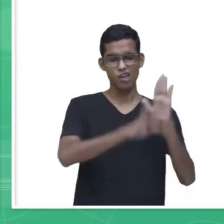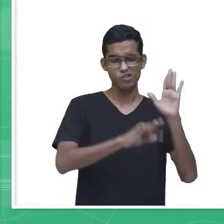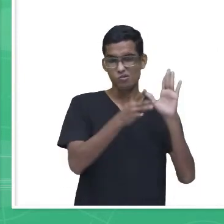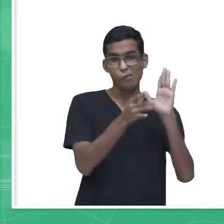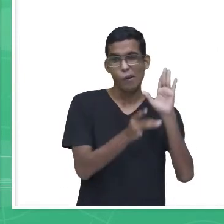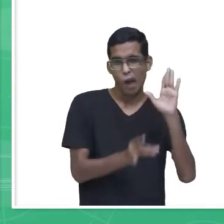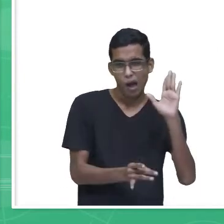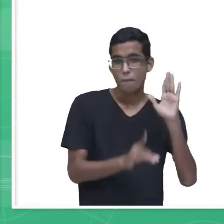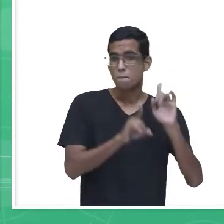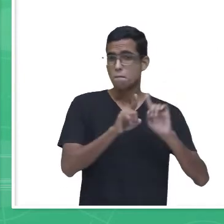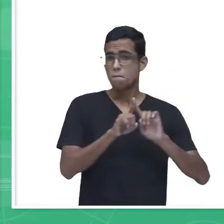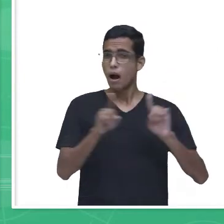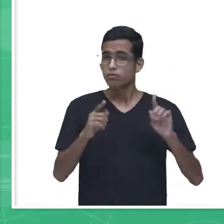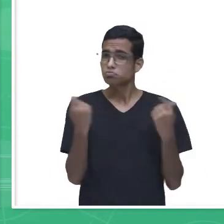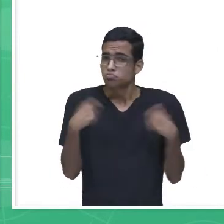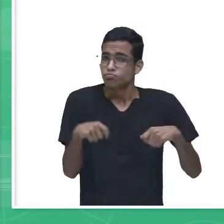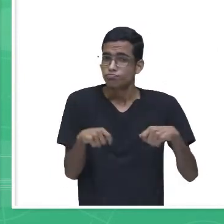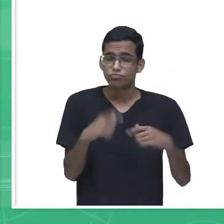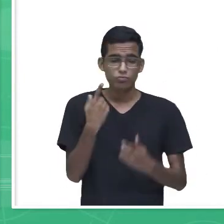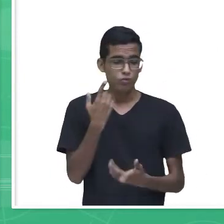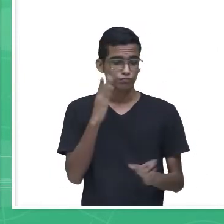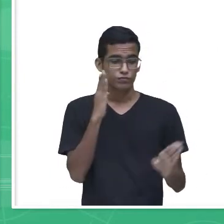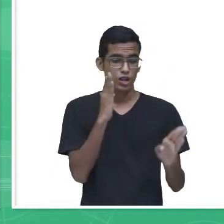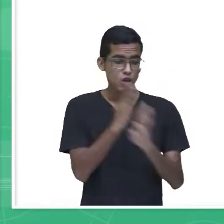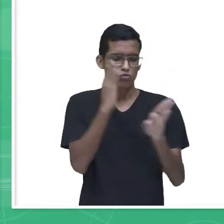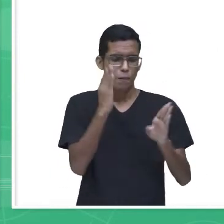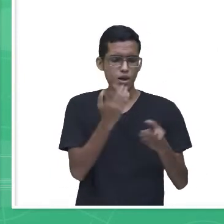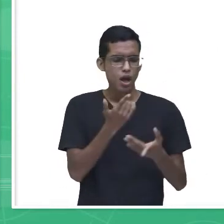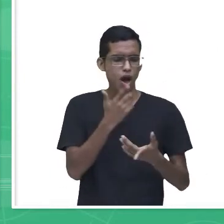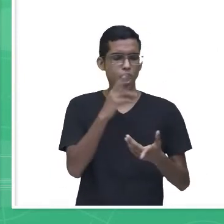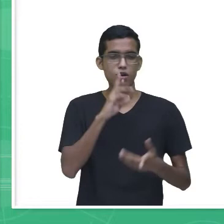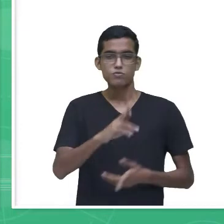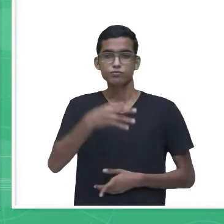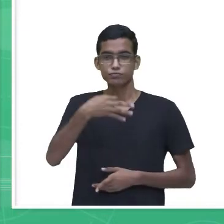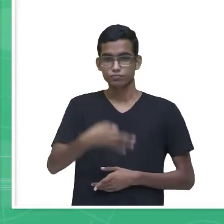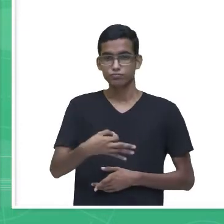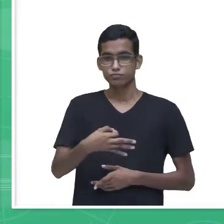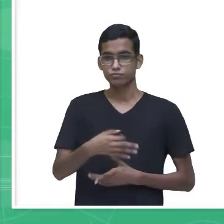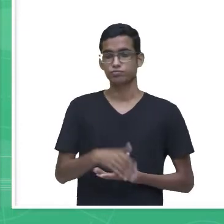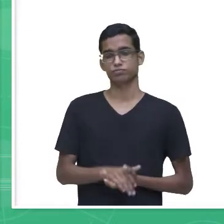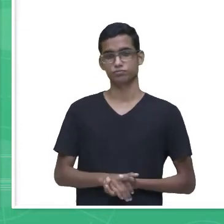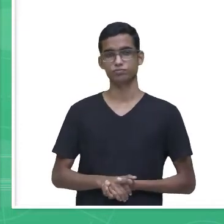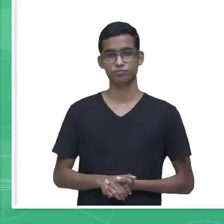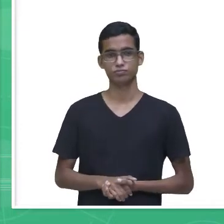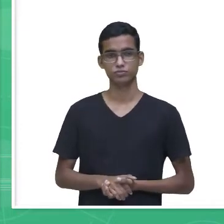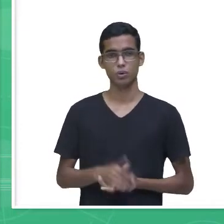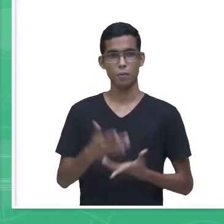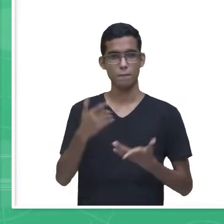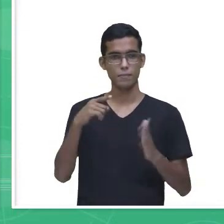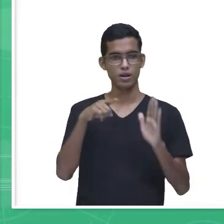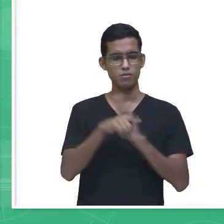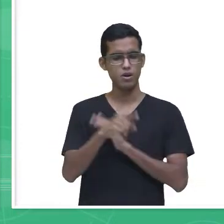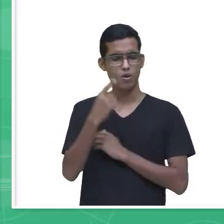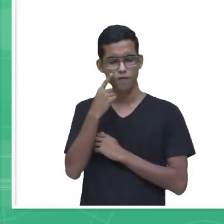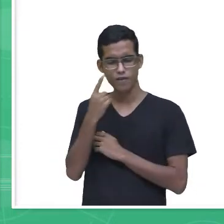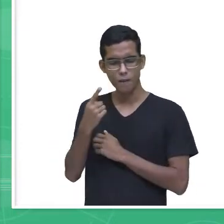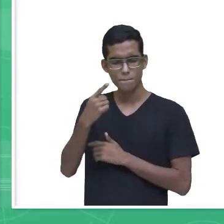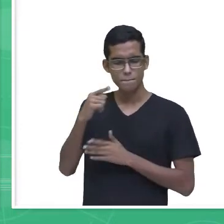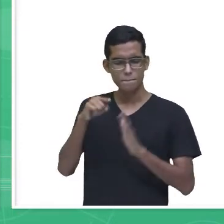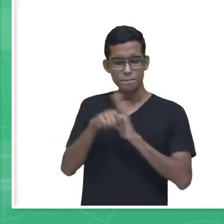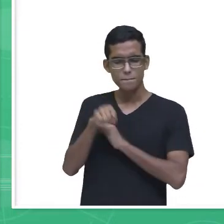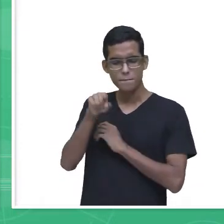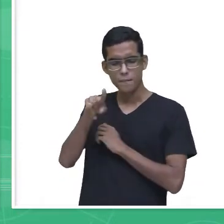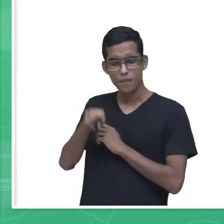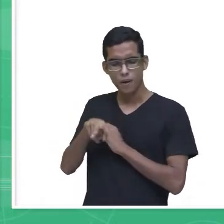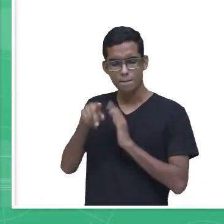resposta aí seguindo aqueles passos que eu mostrei para vocês, né? Falando primeiro aí, encontrando, na verdade, a pergunta, identificando a pergunta, qual é o tipo de